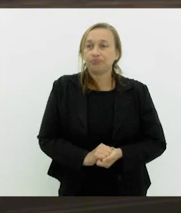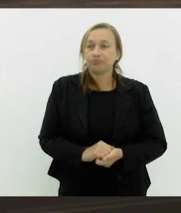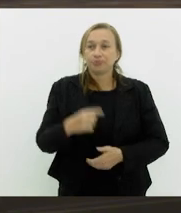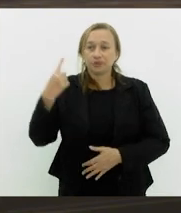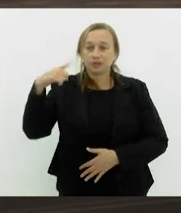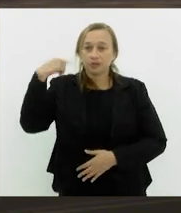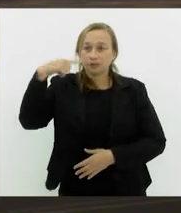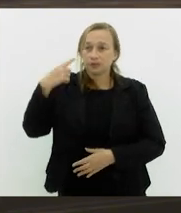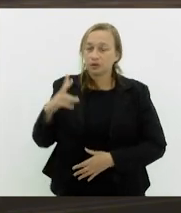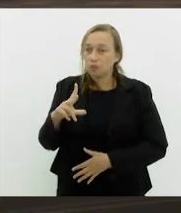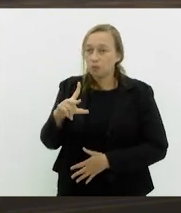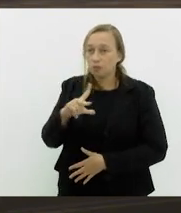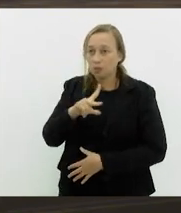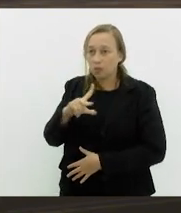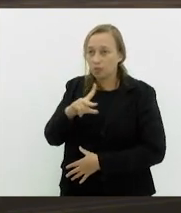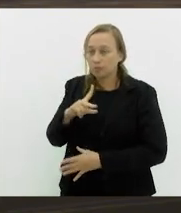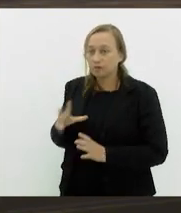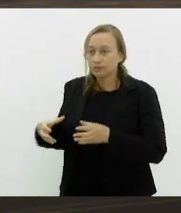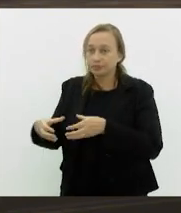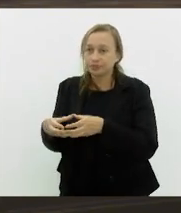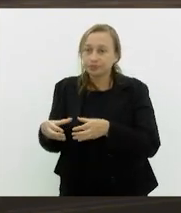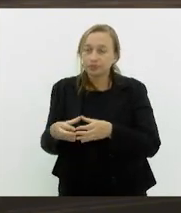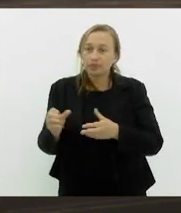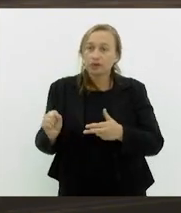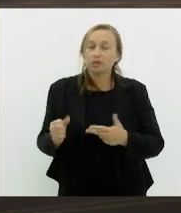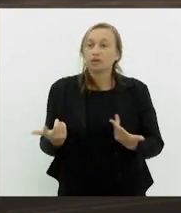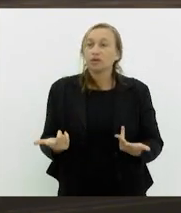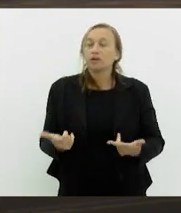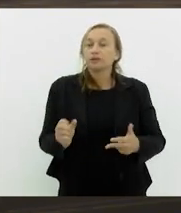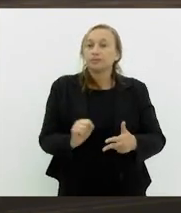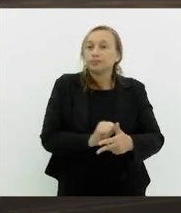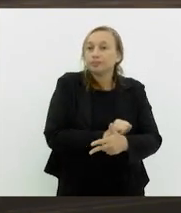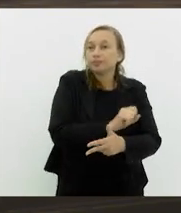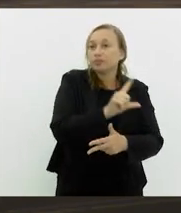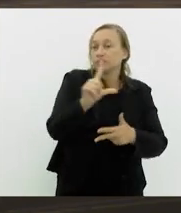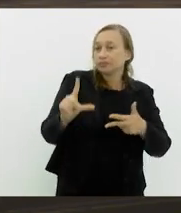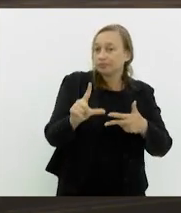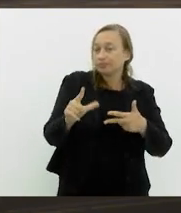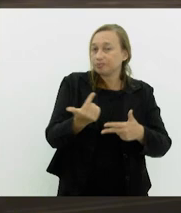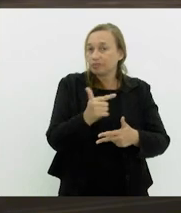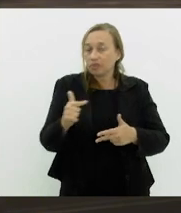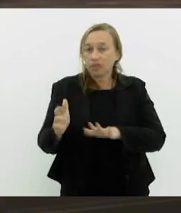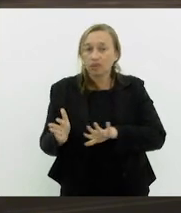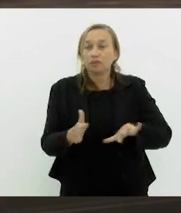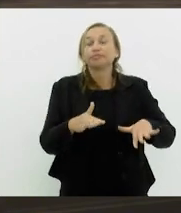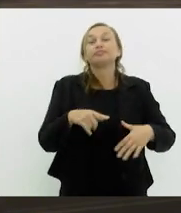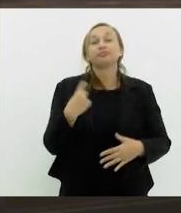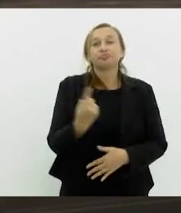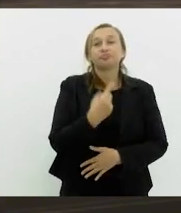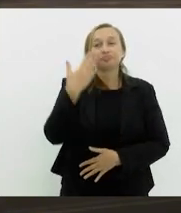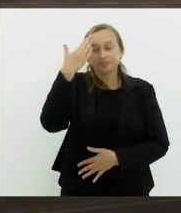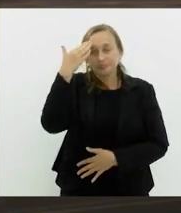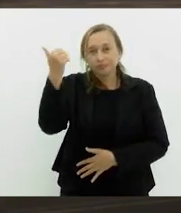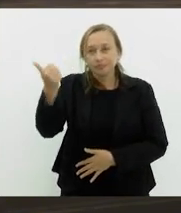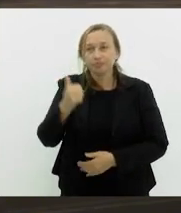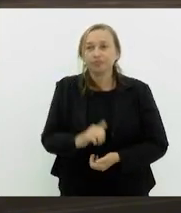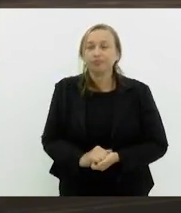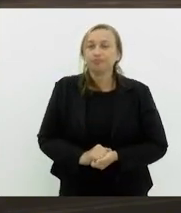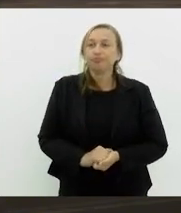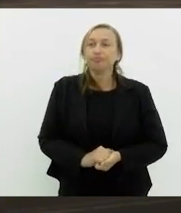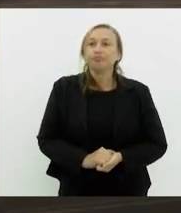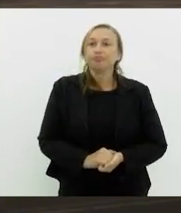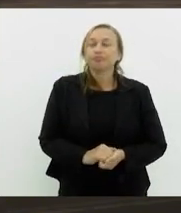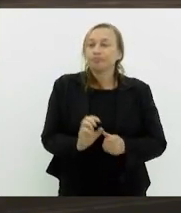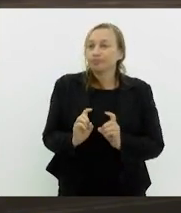própria e o Poder Legislativo sem sua advocacia própria. Nós sabemos que no âmbito doutrinário